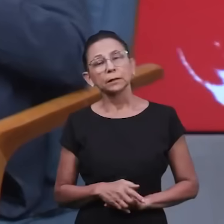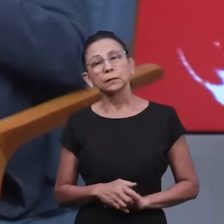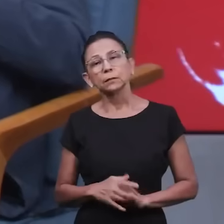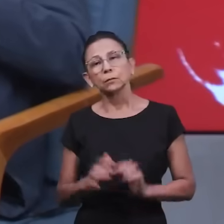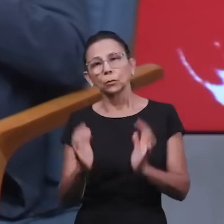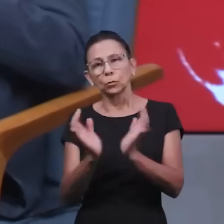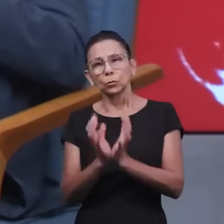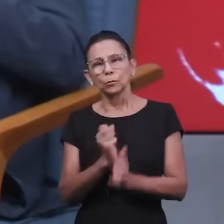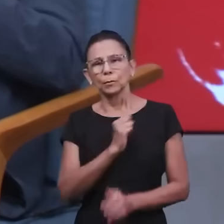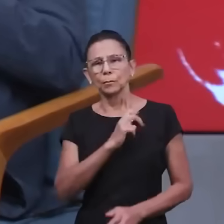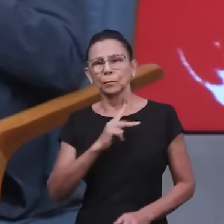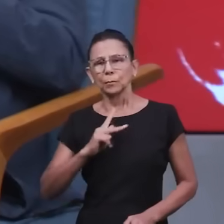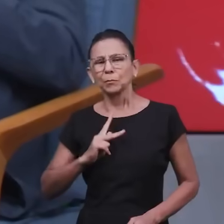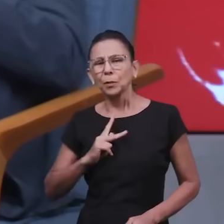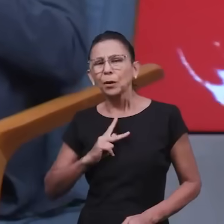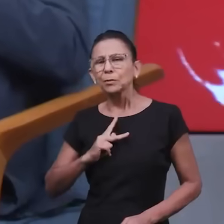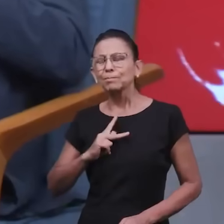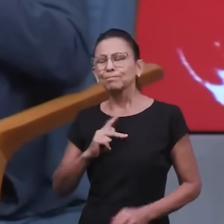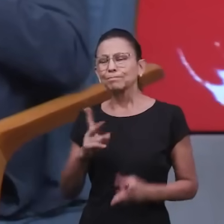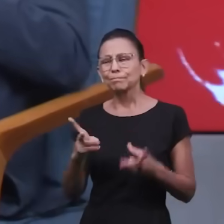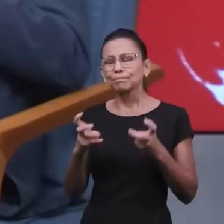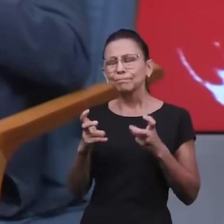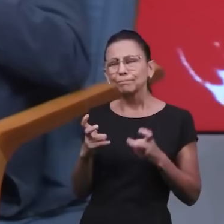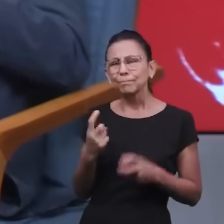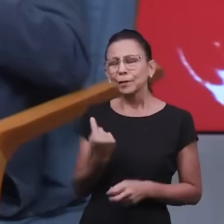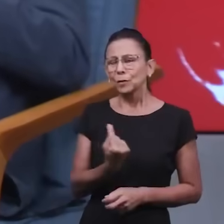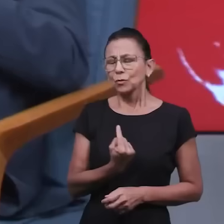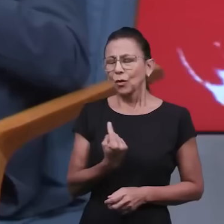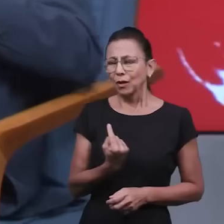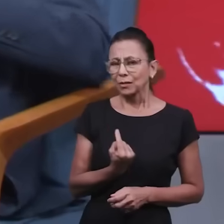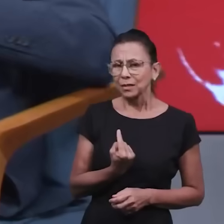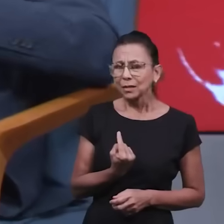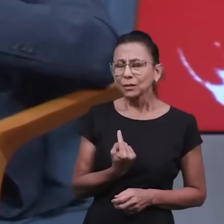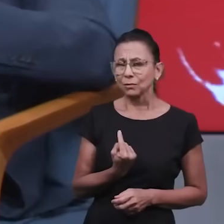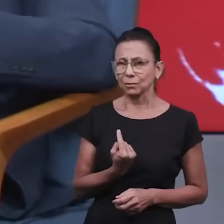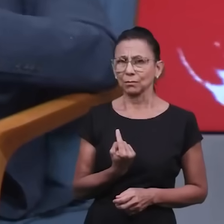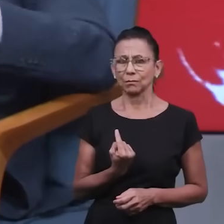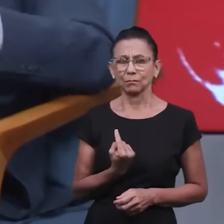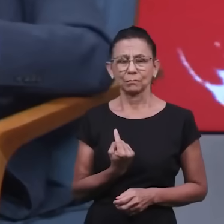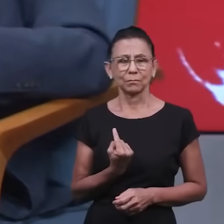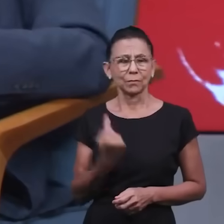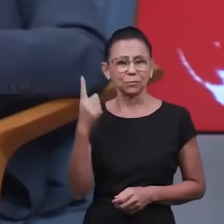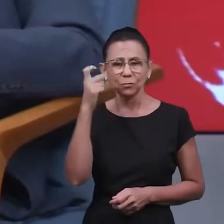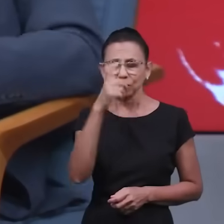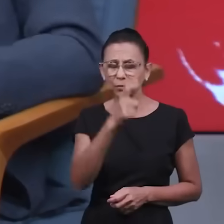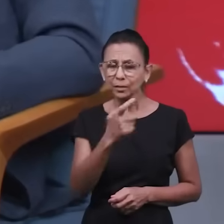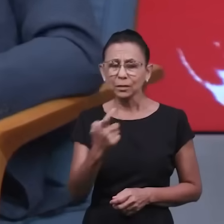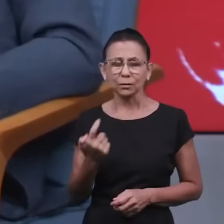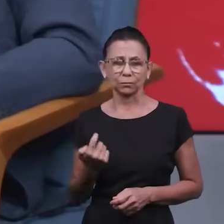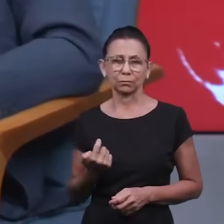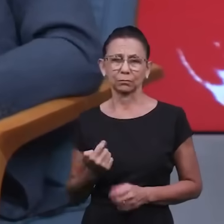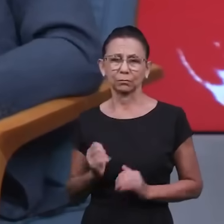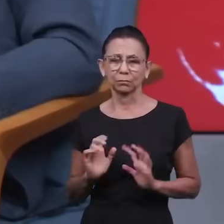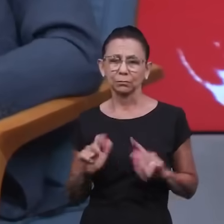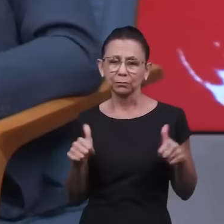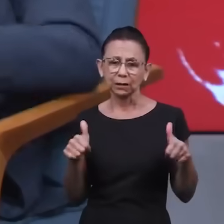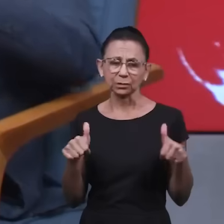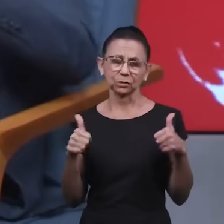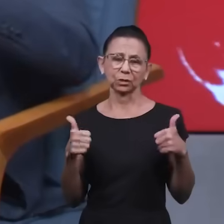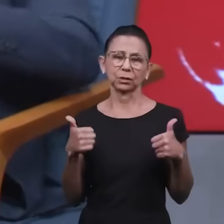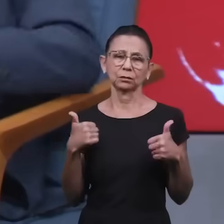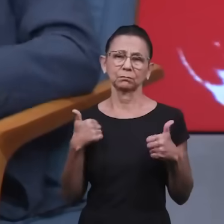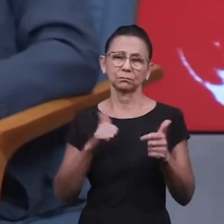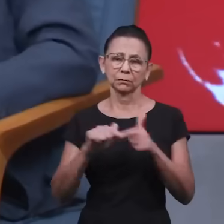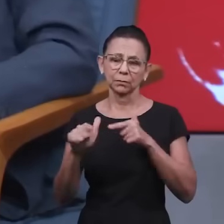podiam agir só. Os apóstolos foram instituídos, então, os diáconos no capítulo 6. Mas